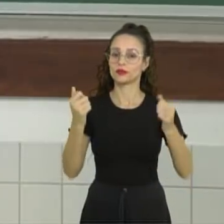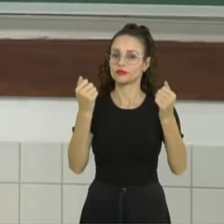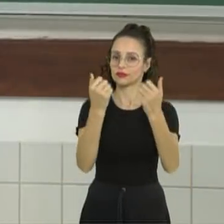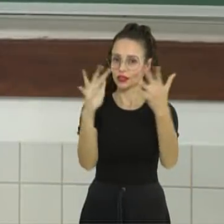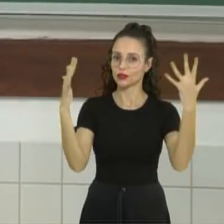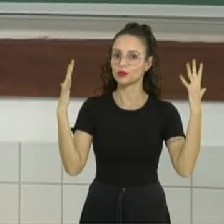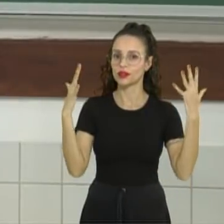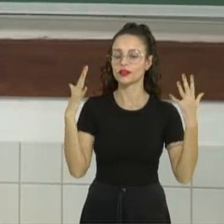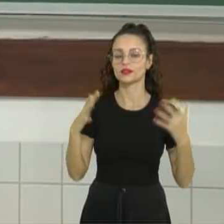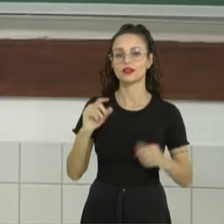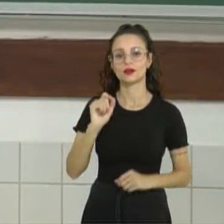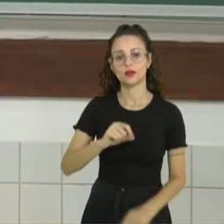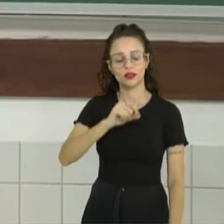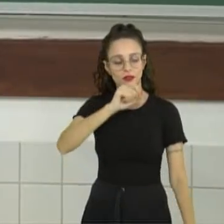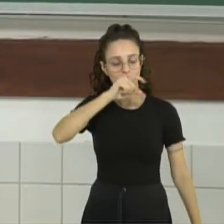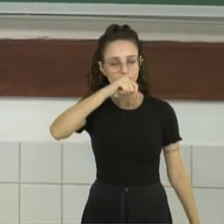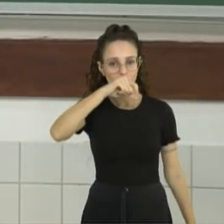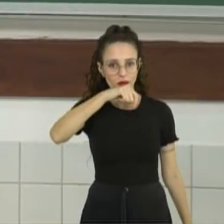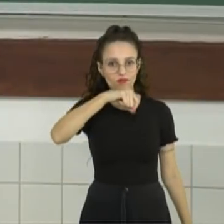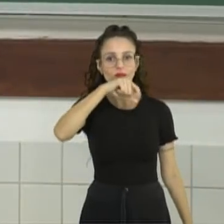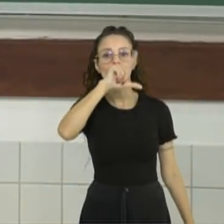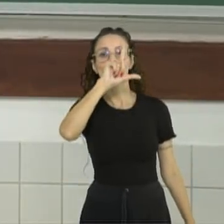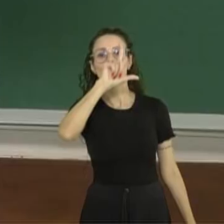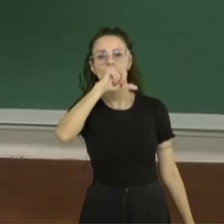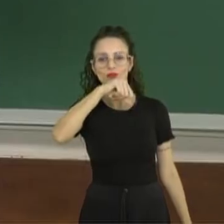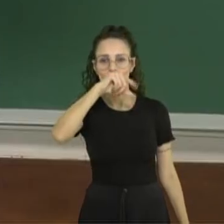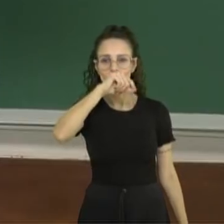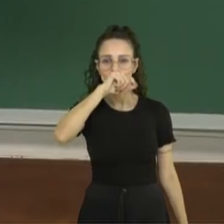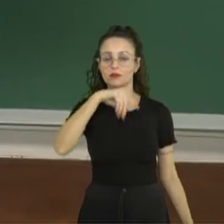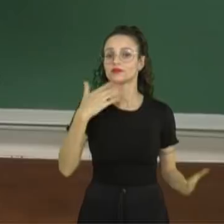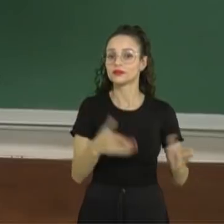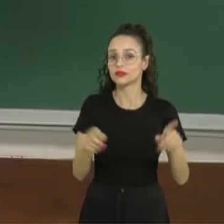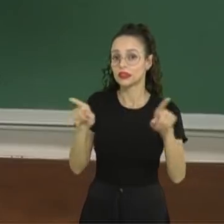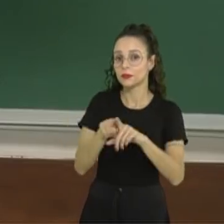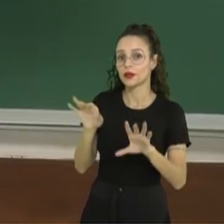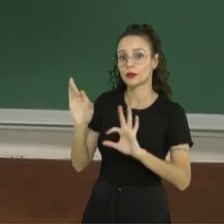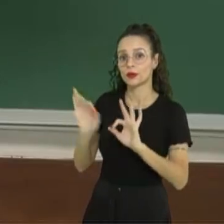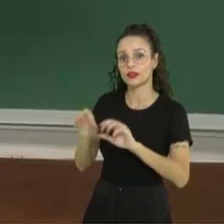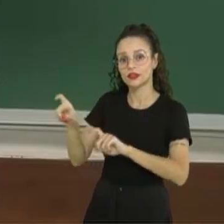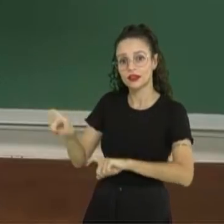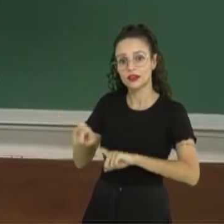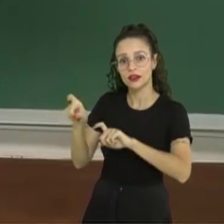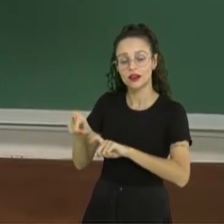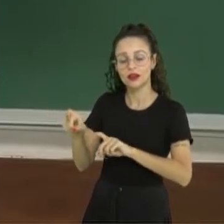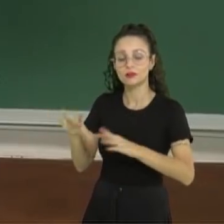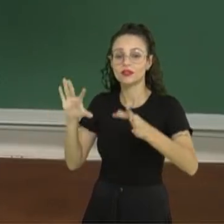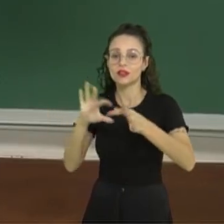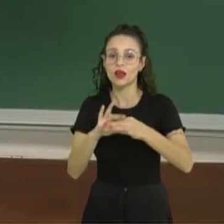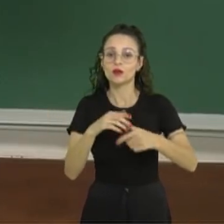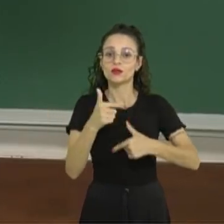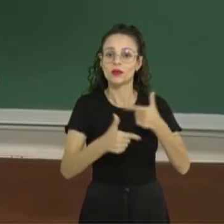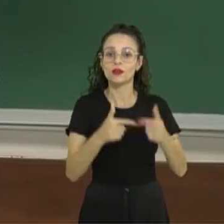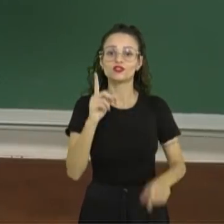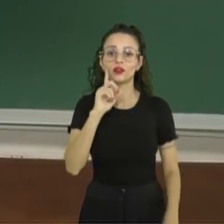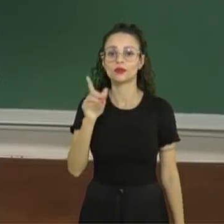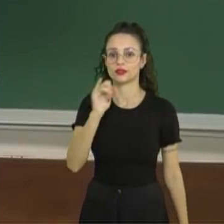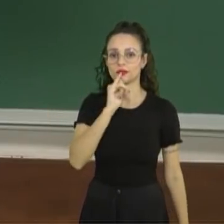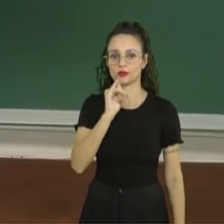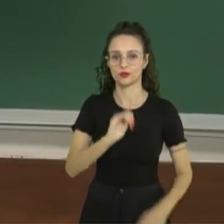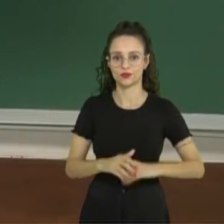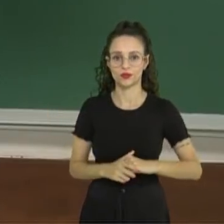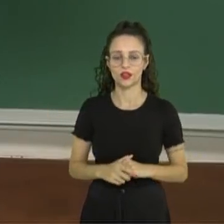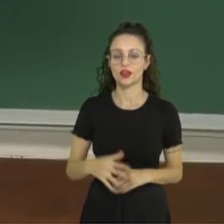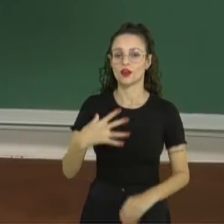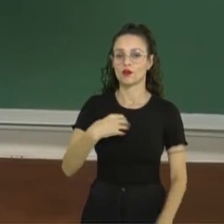natureza. O cantar do galo, organizar a sua vida no campo baseado nas tarefas do dia. Por exemplo, chegou lá